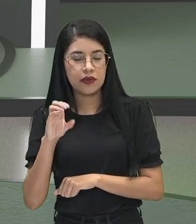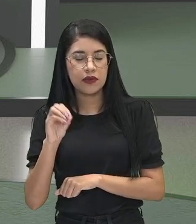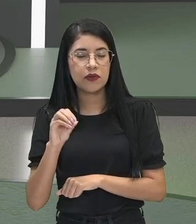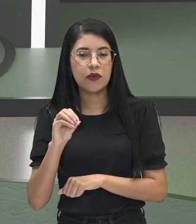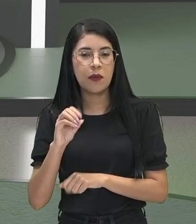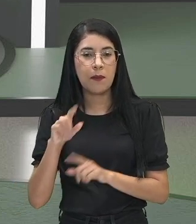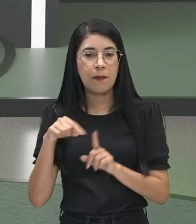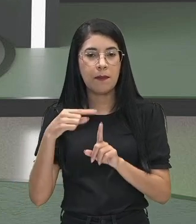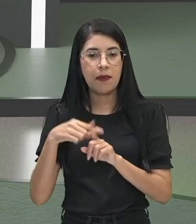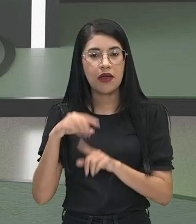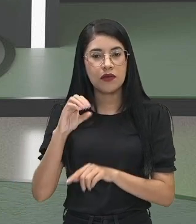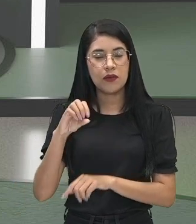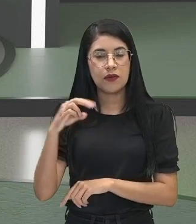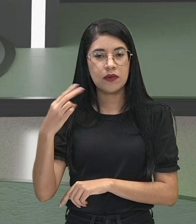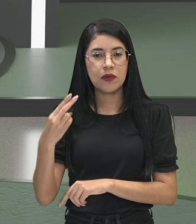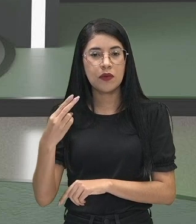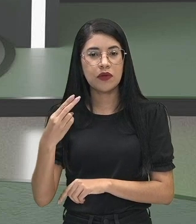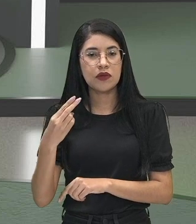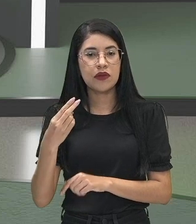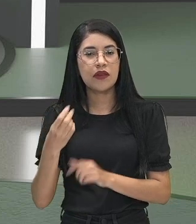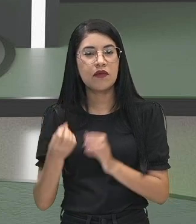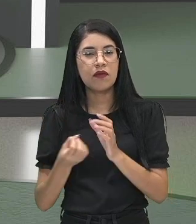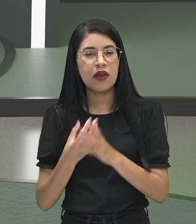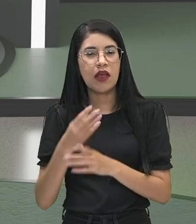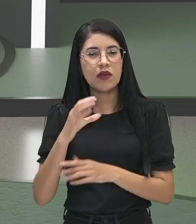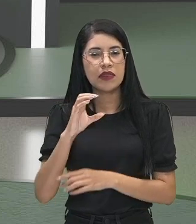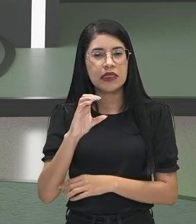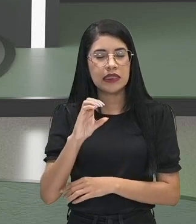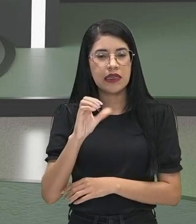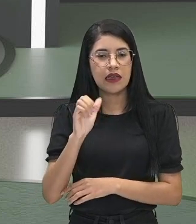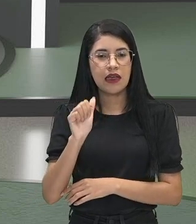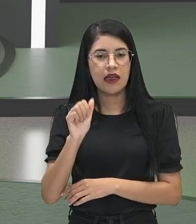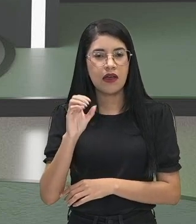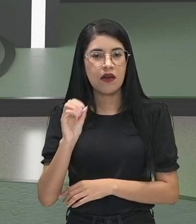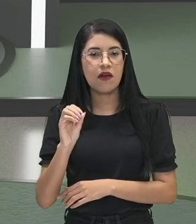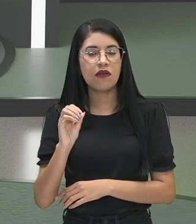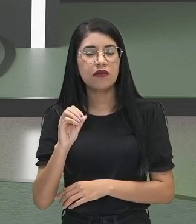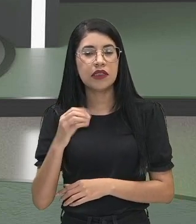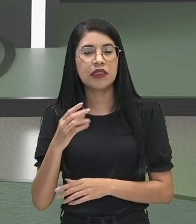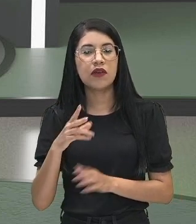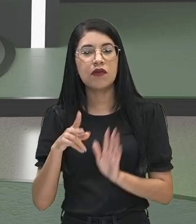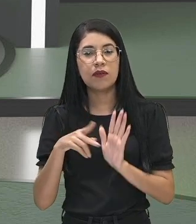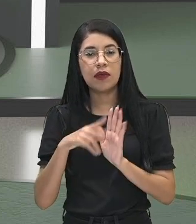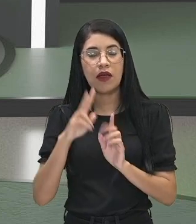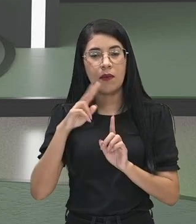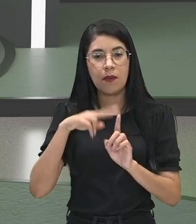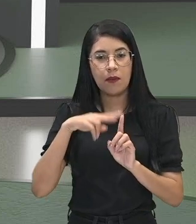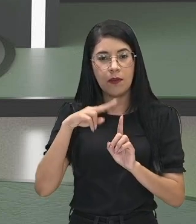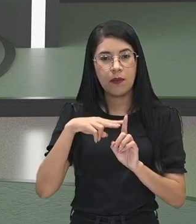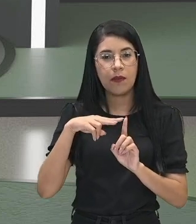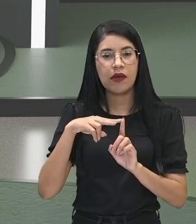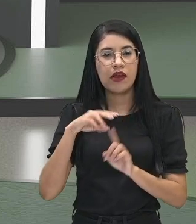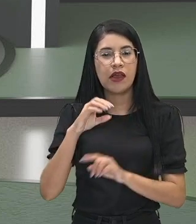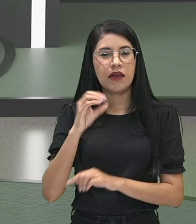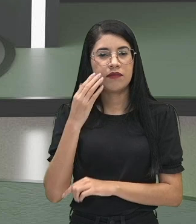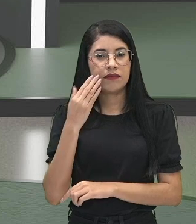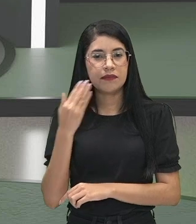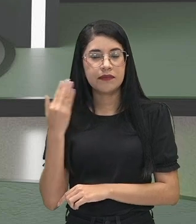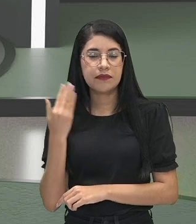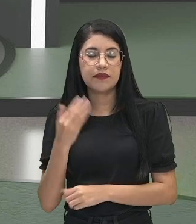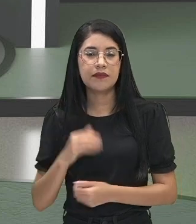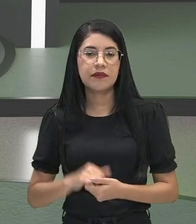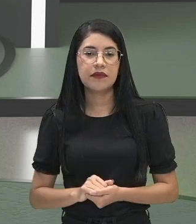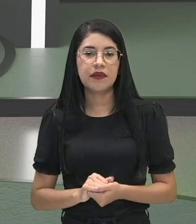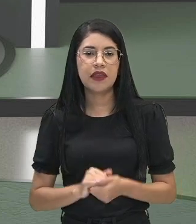formando CaO. Só que os dois no reagente são 0. Então, a entalpia de formação do CaO é essa aí, tá? E da